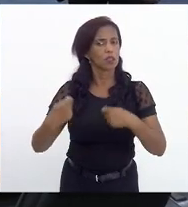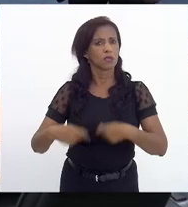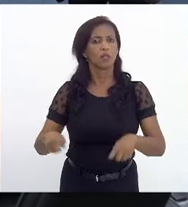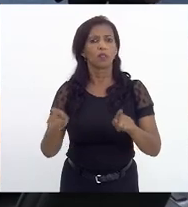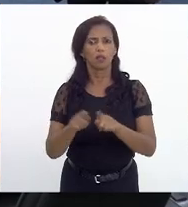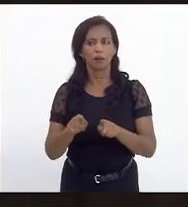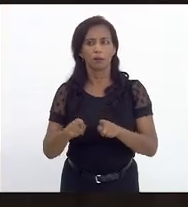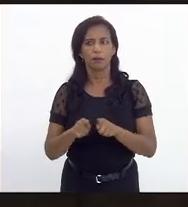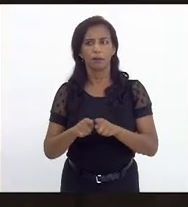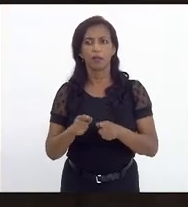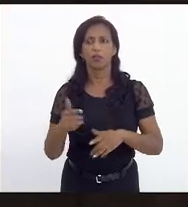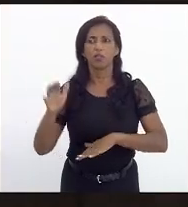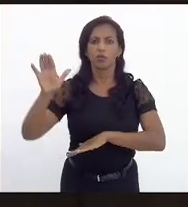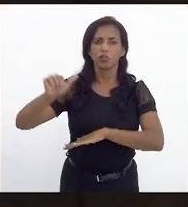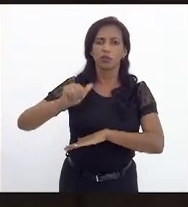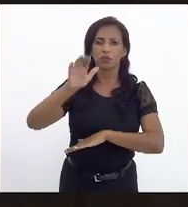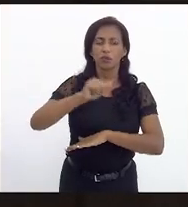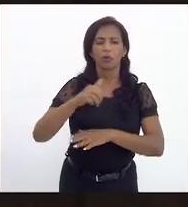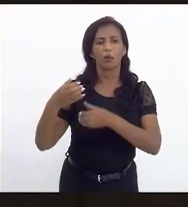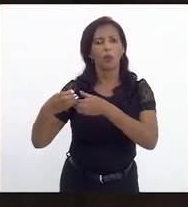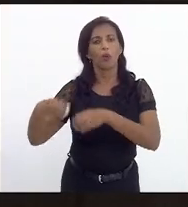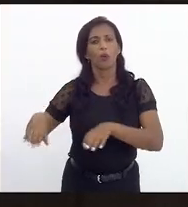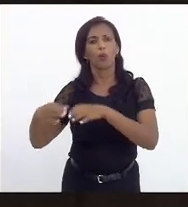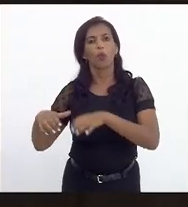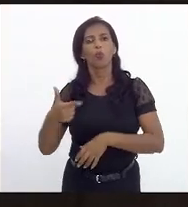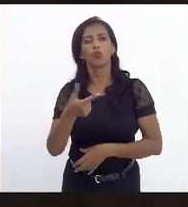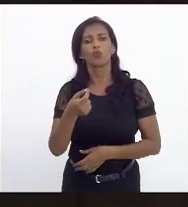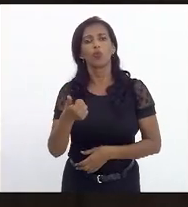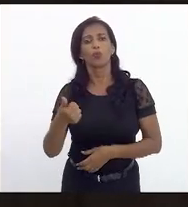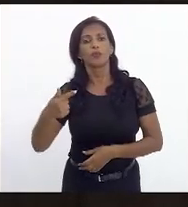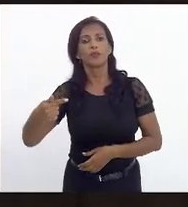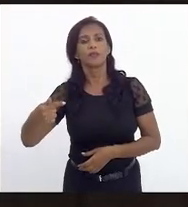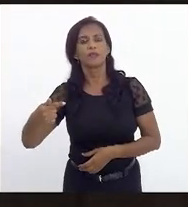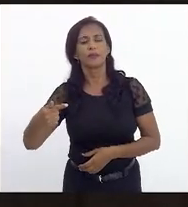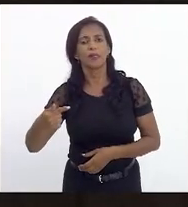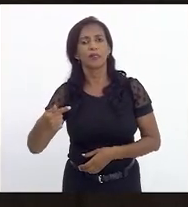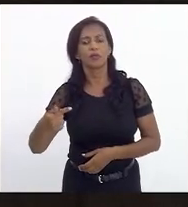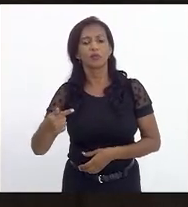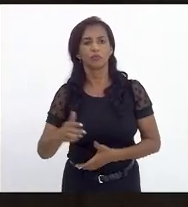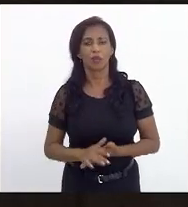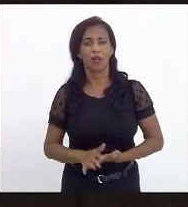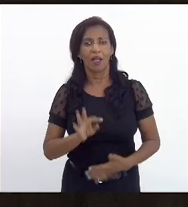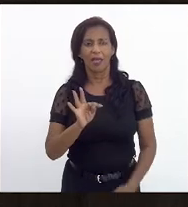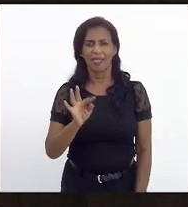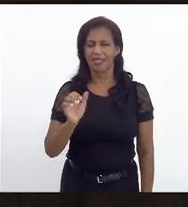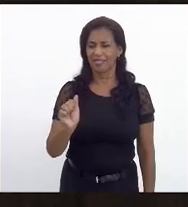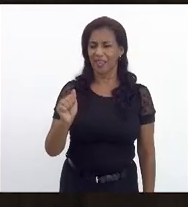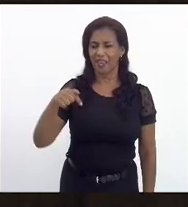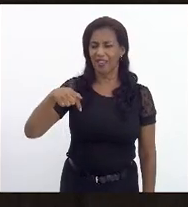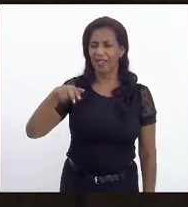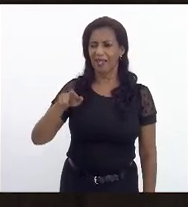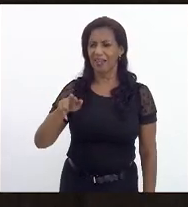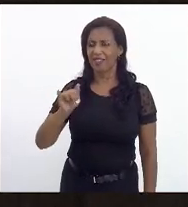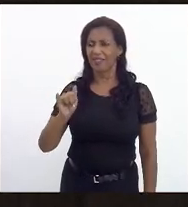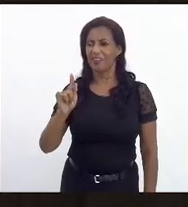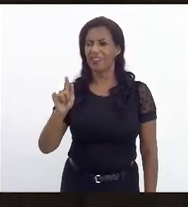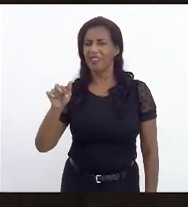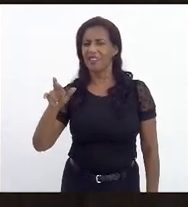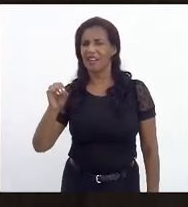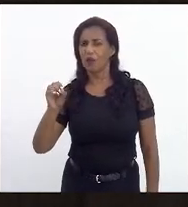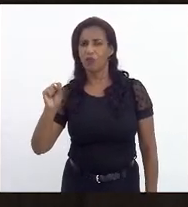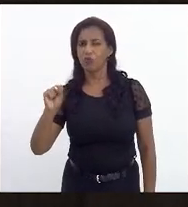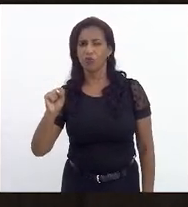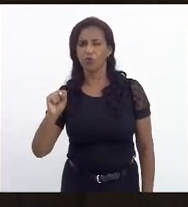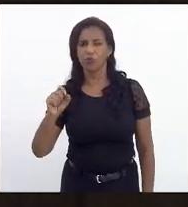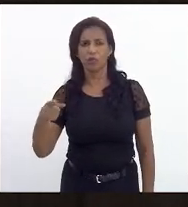também de chamar o concurso de 17 dos taquígrafos, porque é a